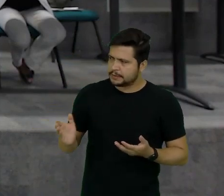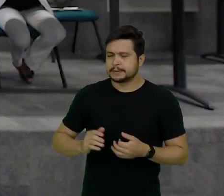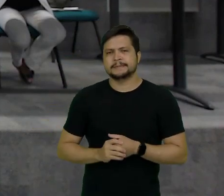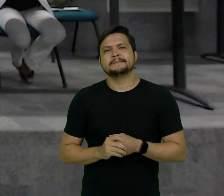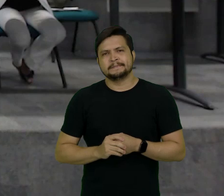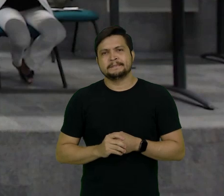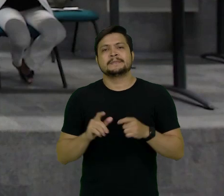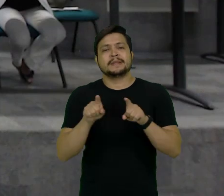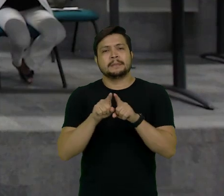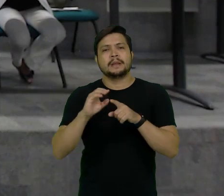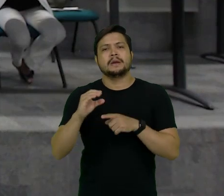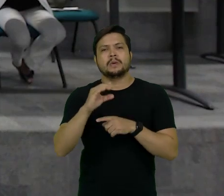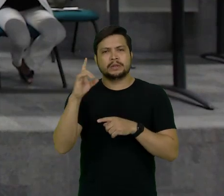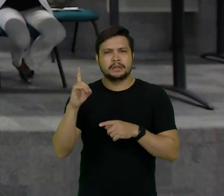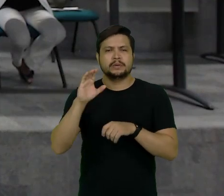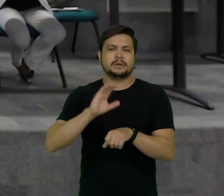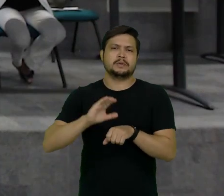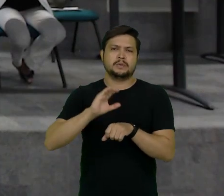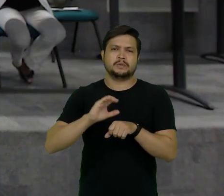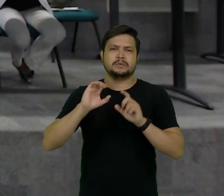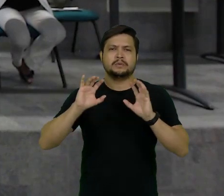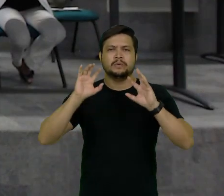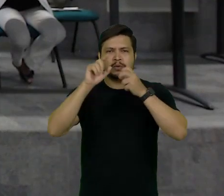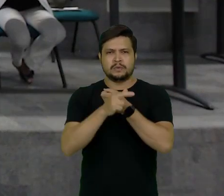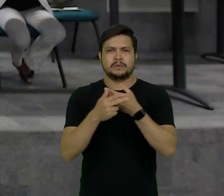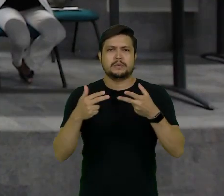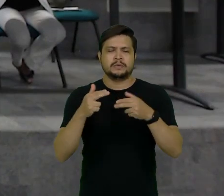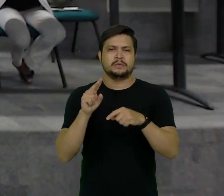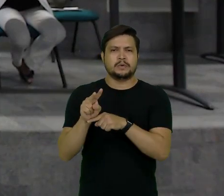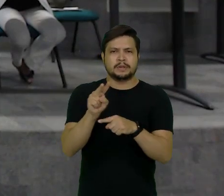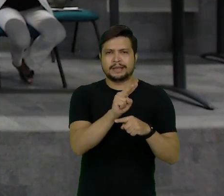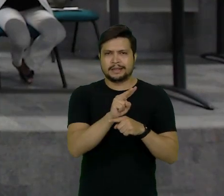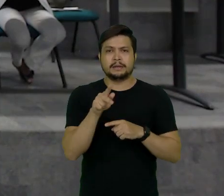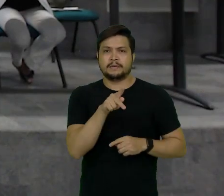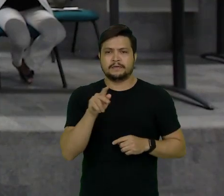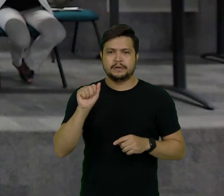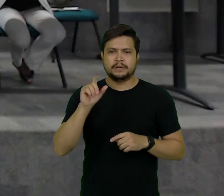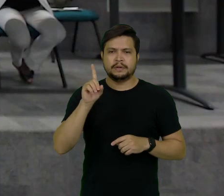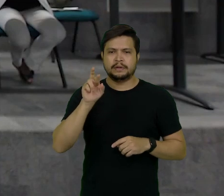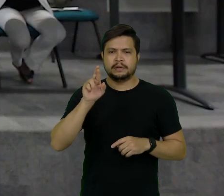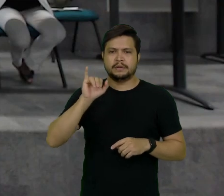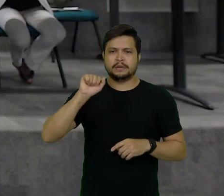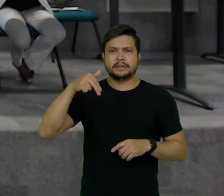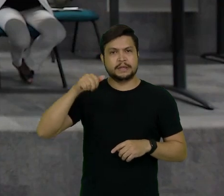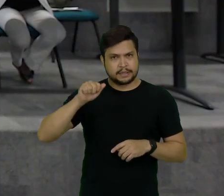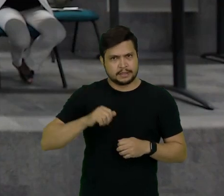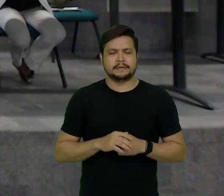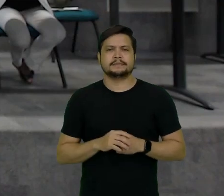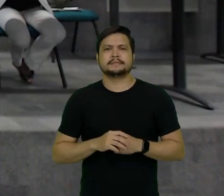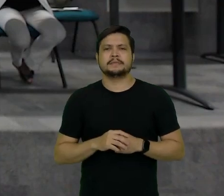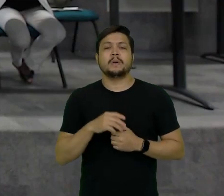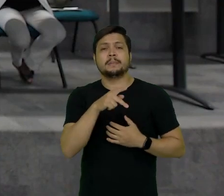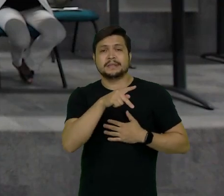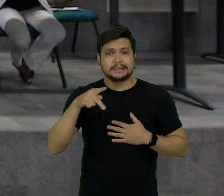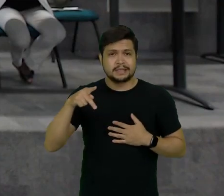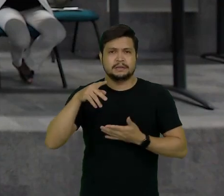Lima, a coordenadora do curso de Zootecnia, professora doutora Adriana Dantas Palmieri Borja,